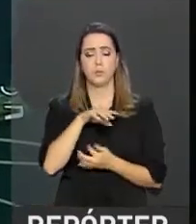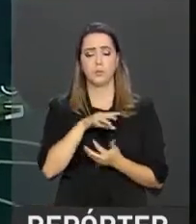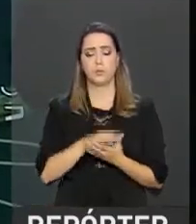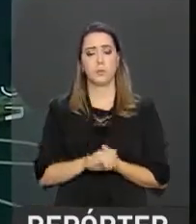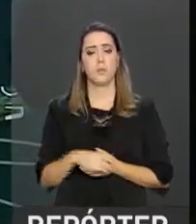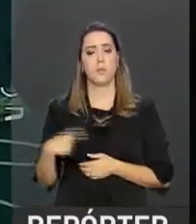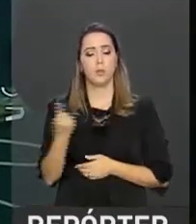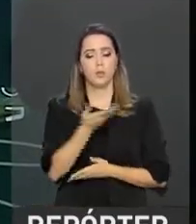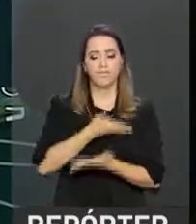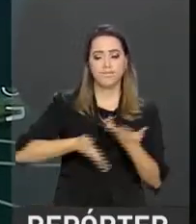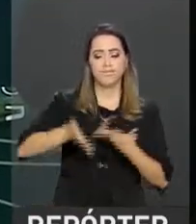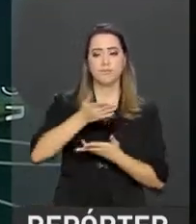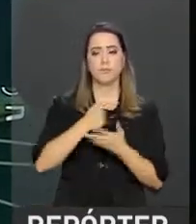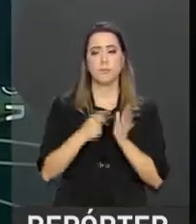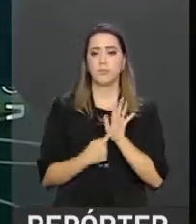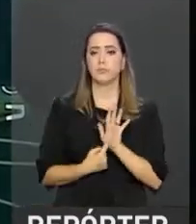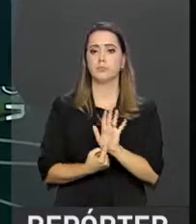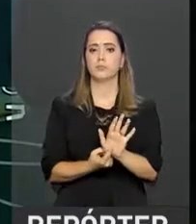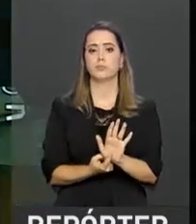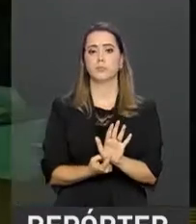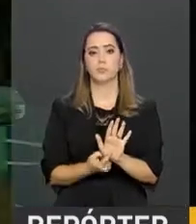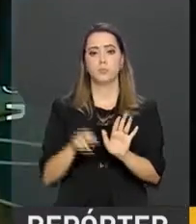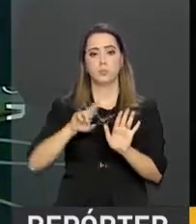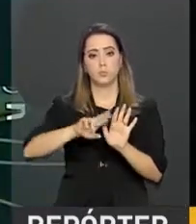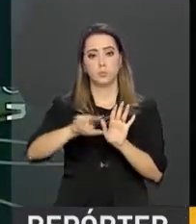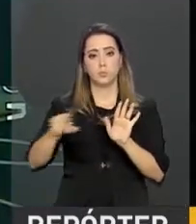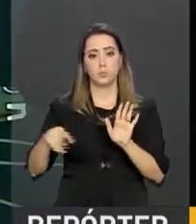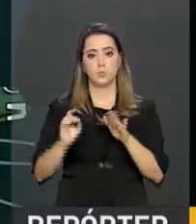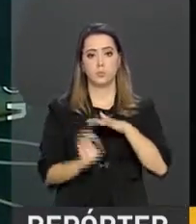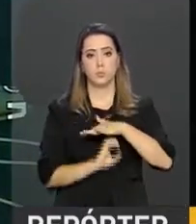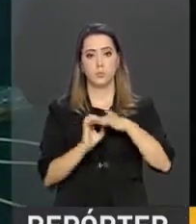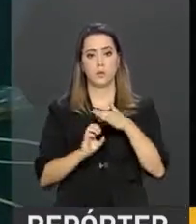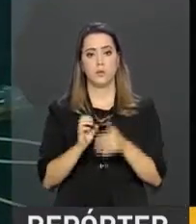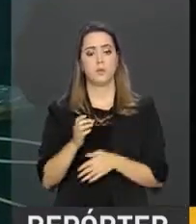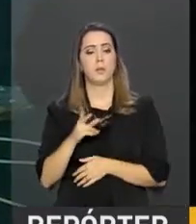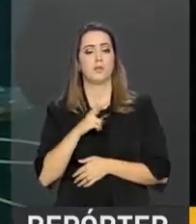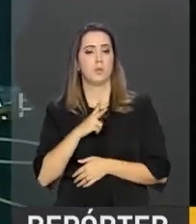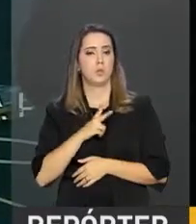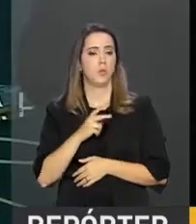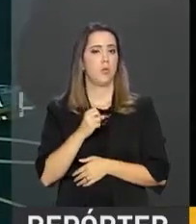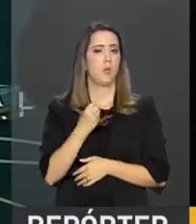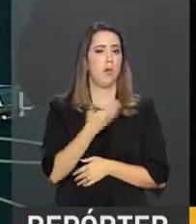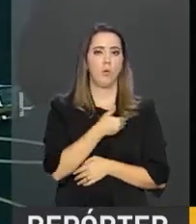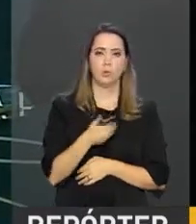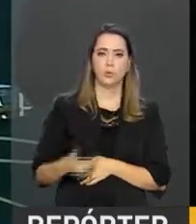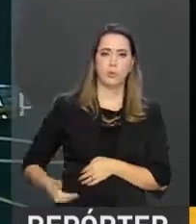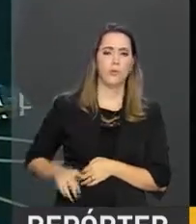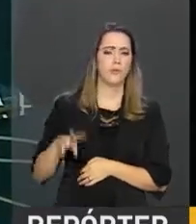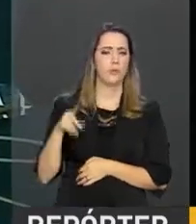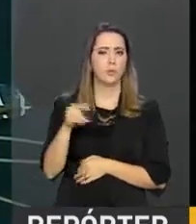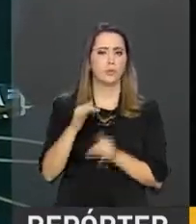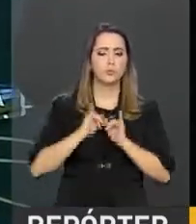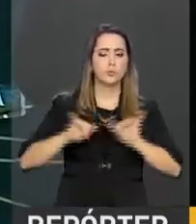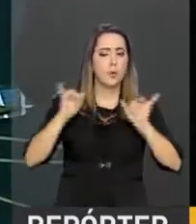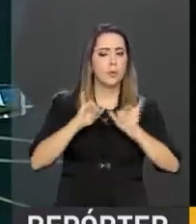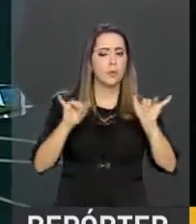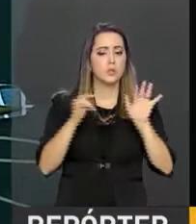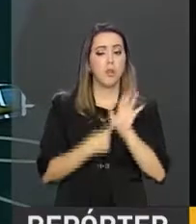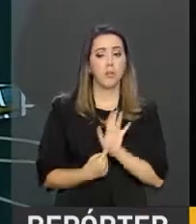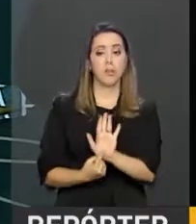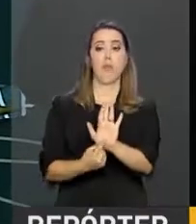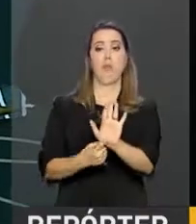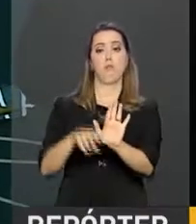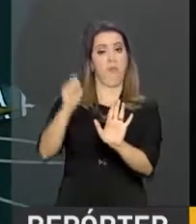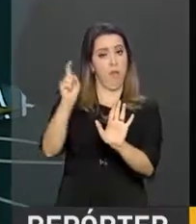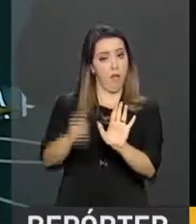podermos socializar e mostrar para as demais empresas, seja pública, privada, para as, todas as instituições, que é